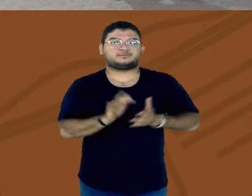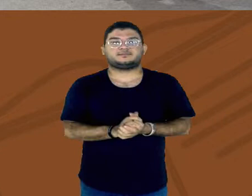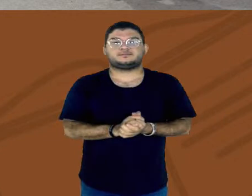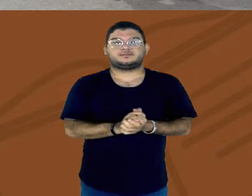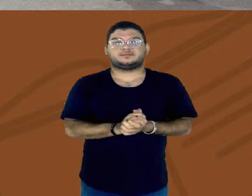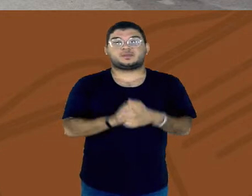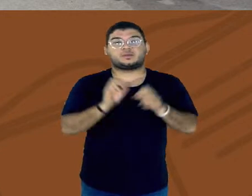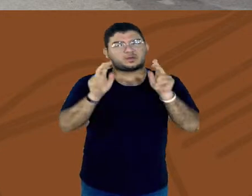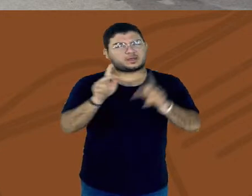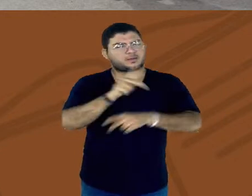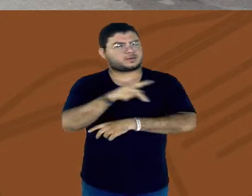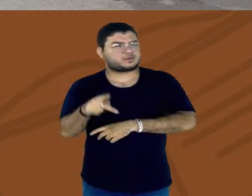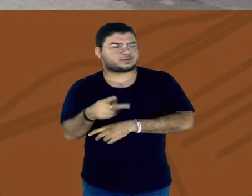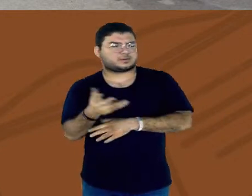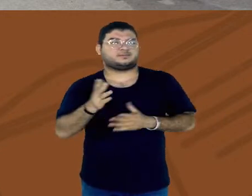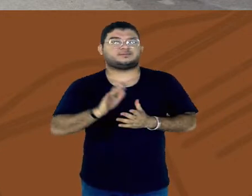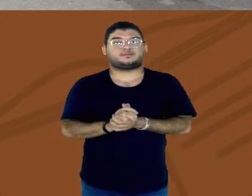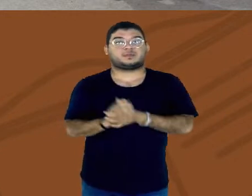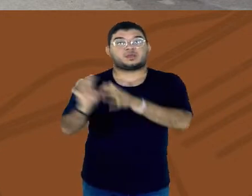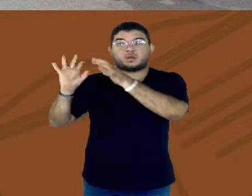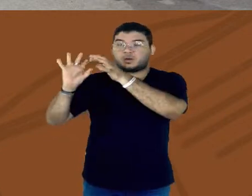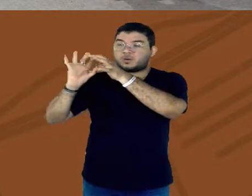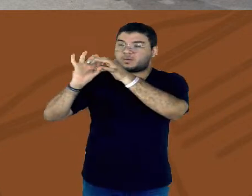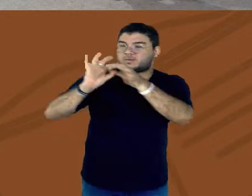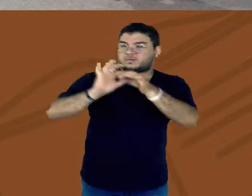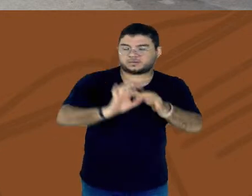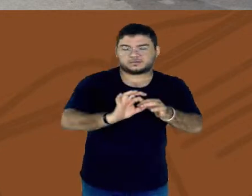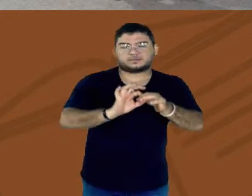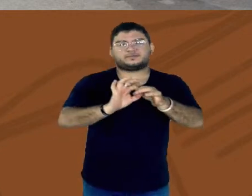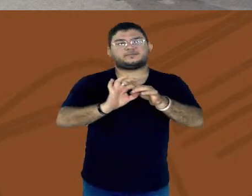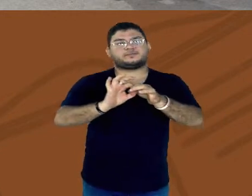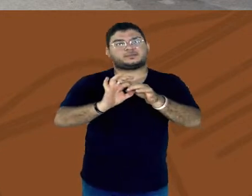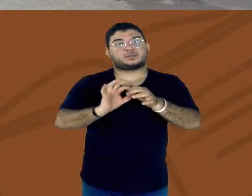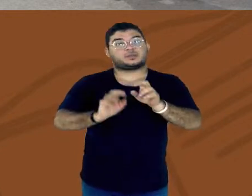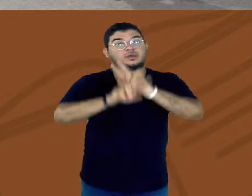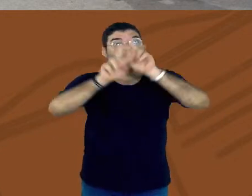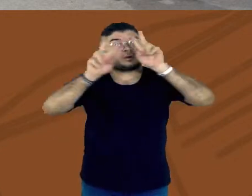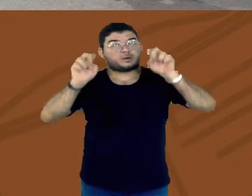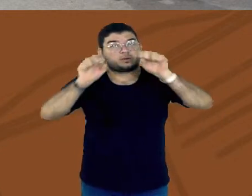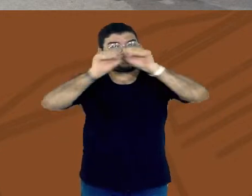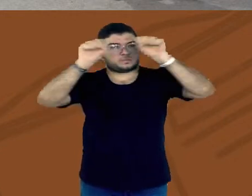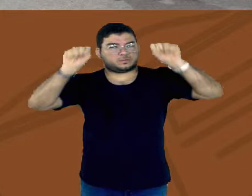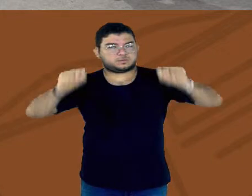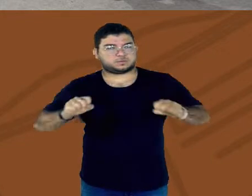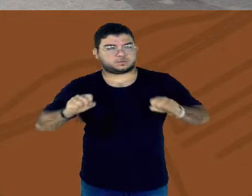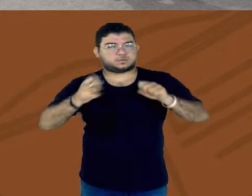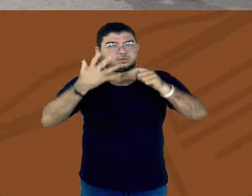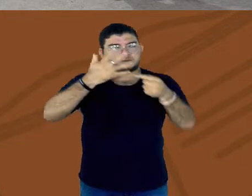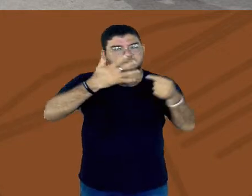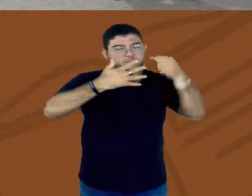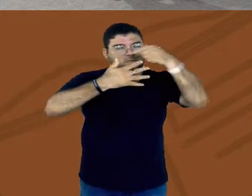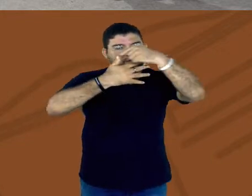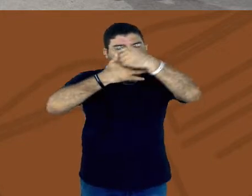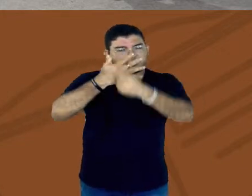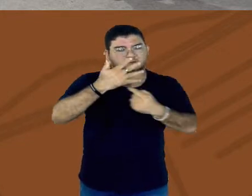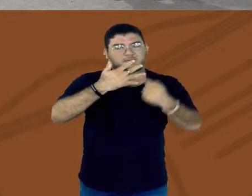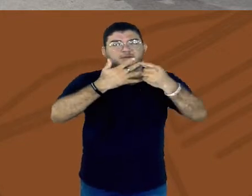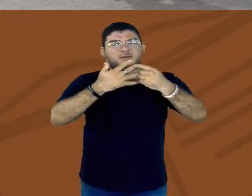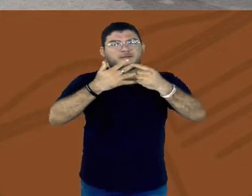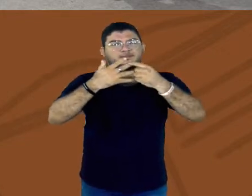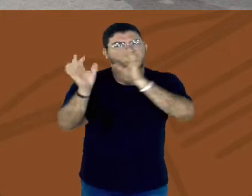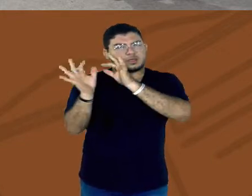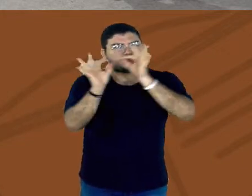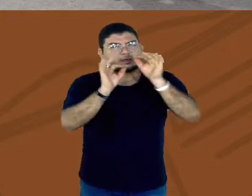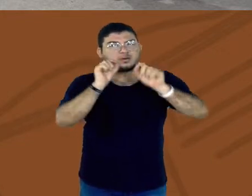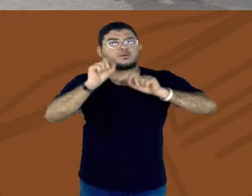professor. Dentro da contextualização sobre o sistema endócrino, lembrem e observem que